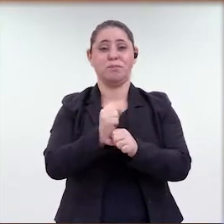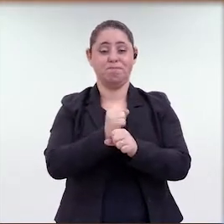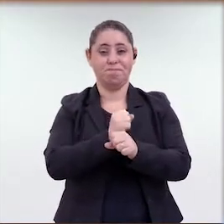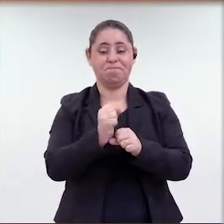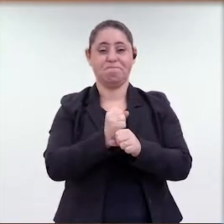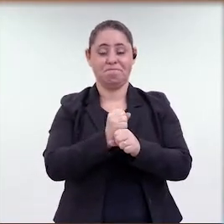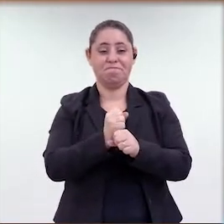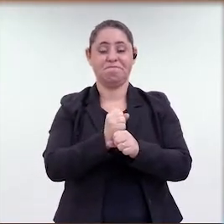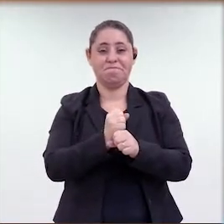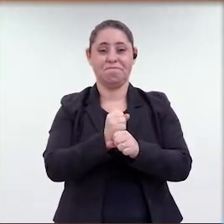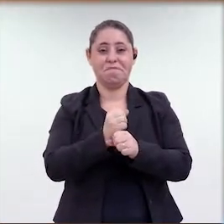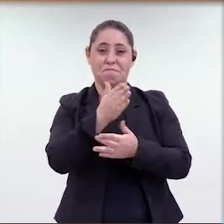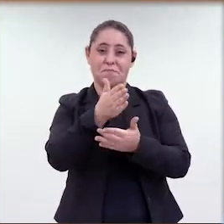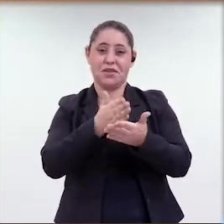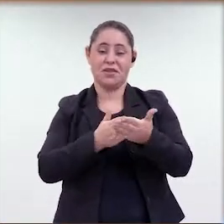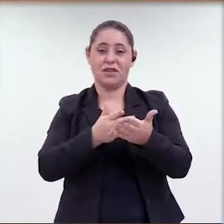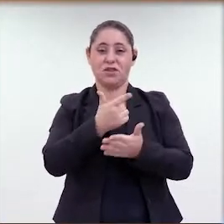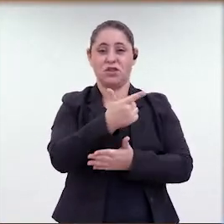Metade de